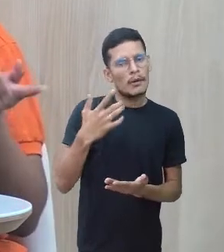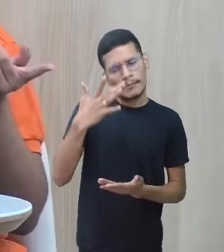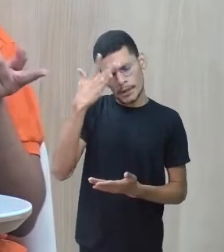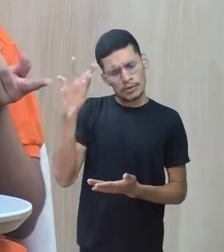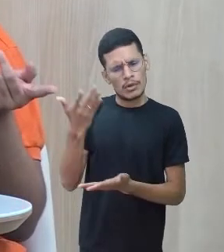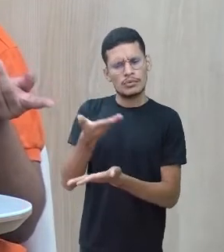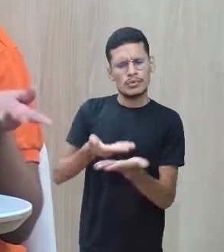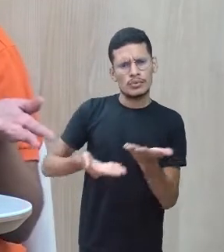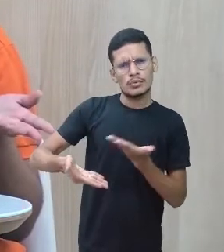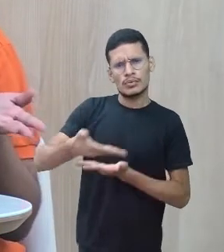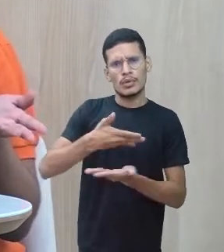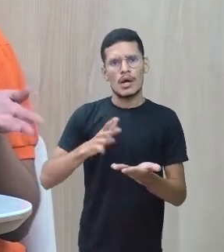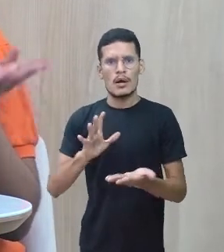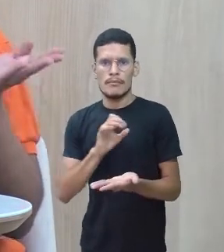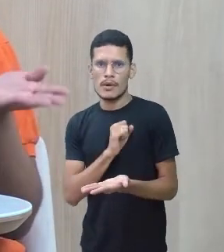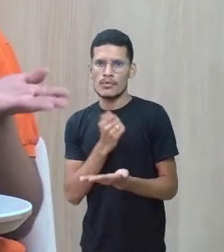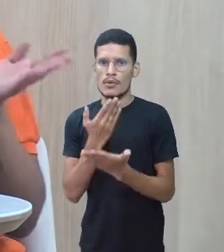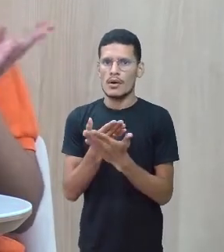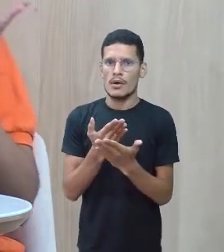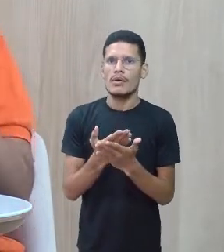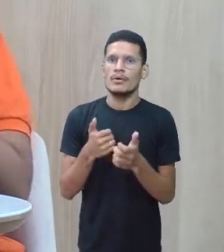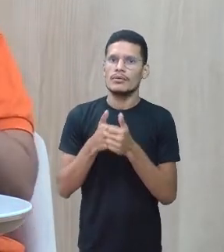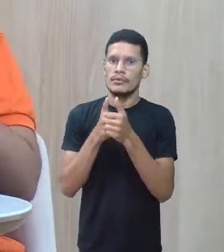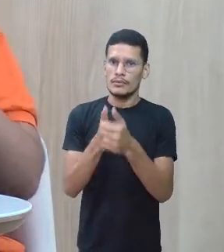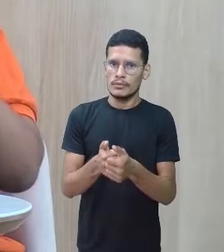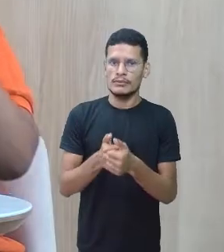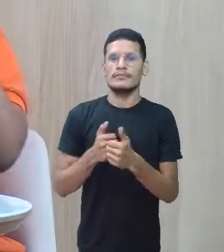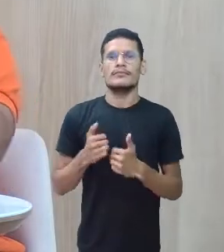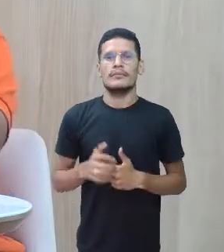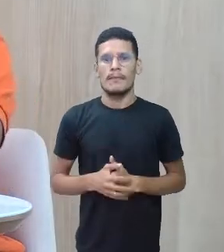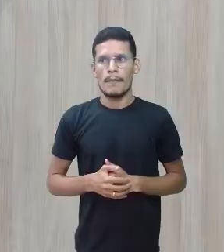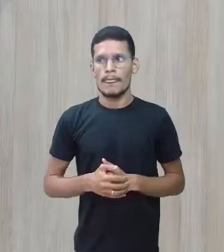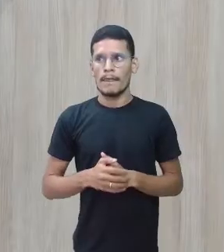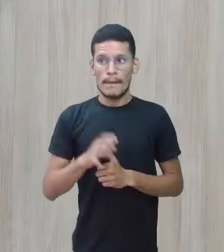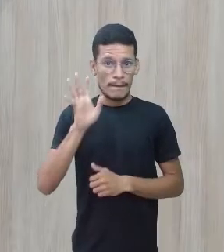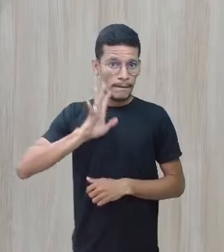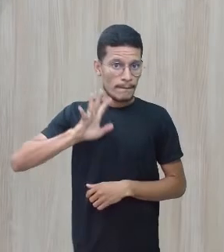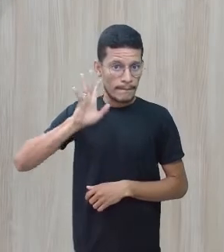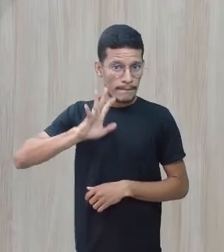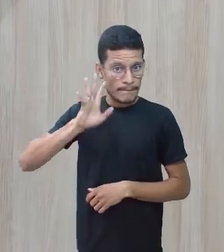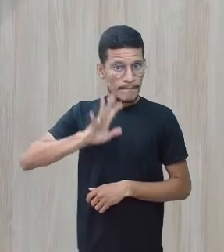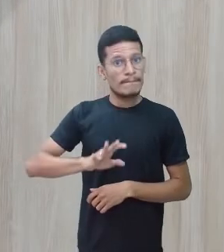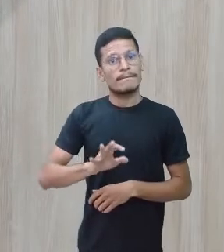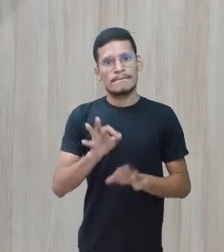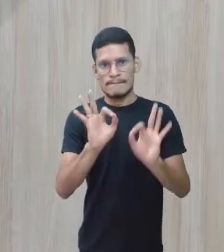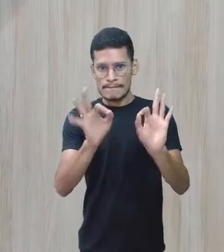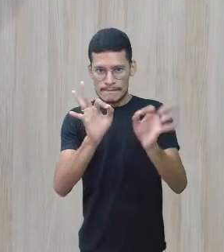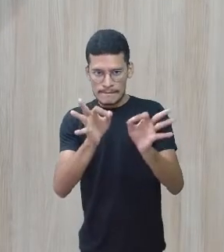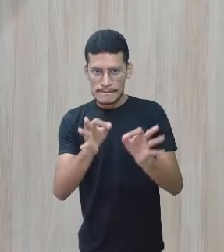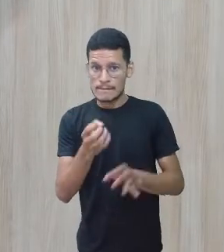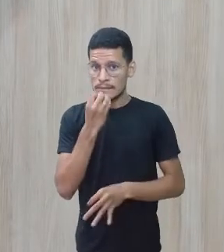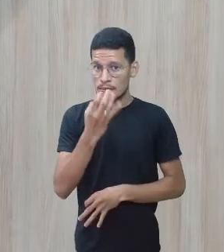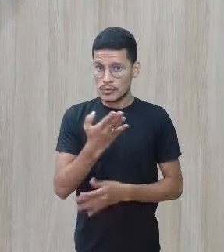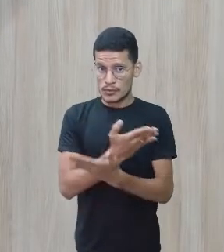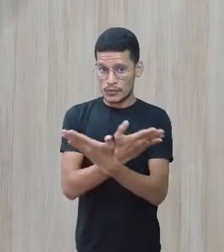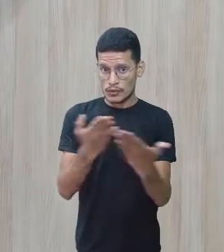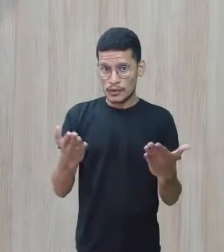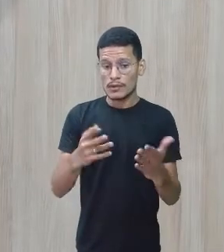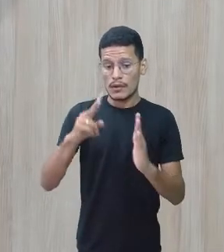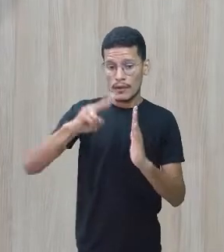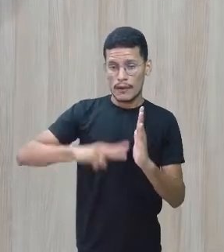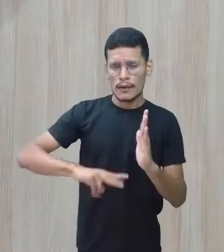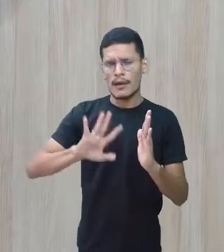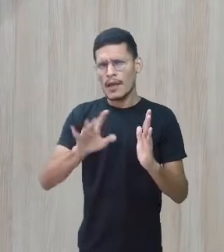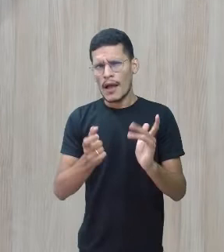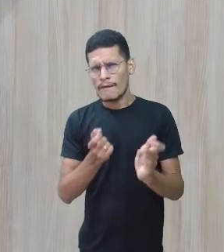estão adorando a sua aula, acompanhando tudo. Ai, que maravilha, professora Vivi. Que bom que vocês leem, mesmo que